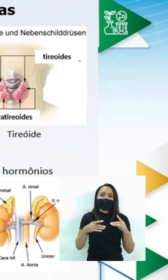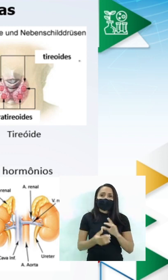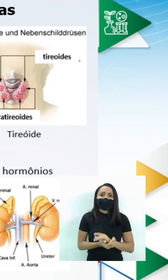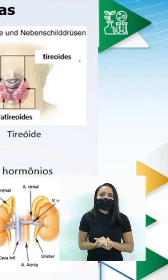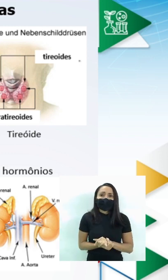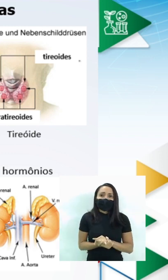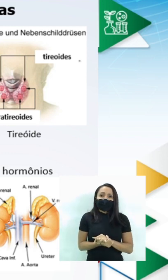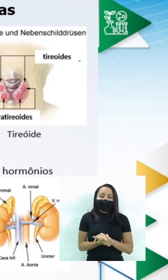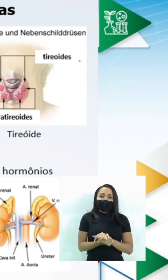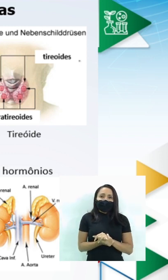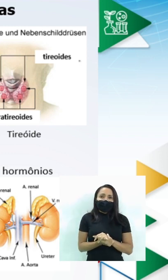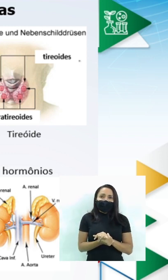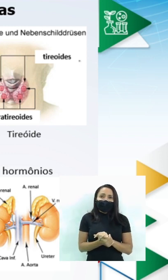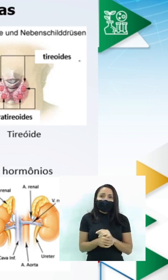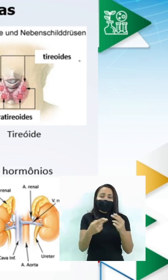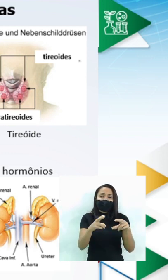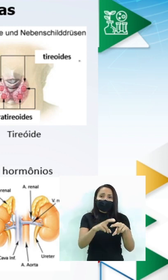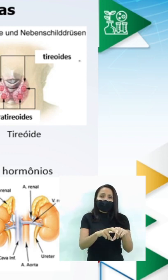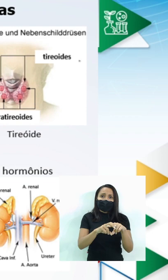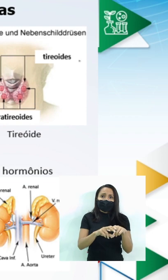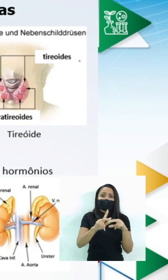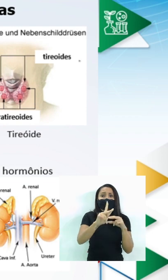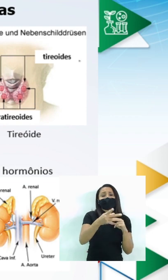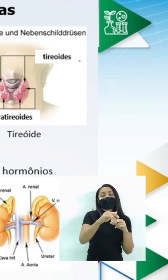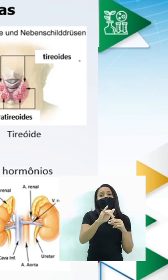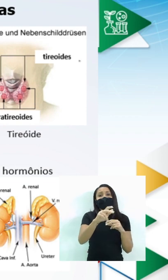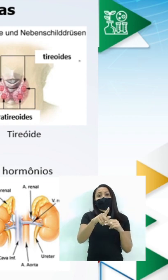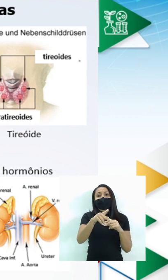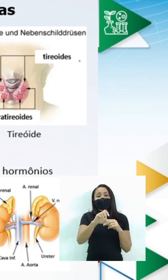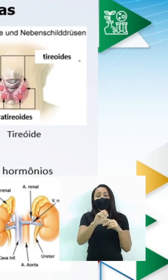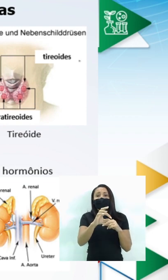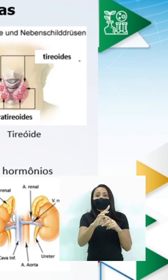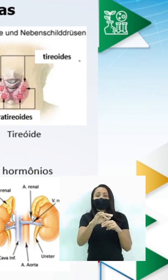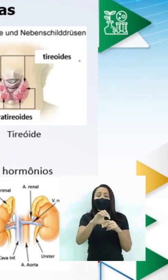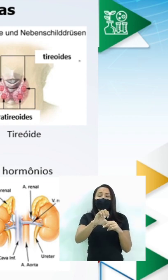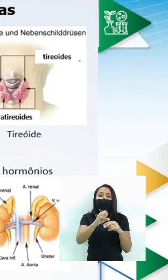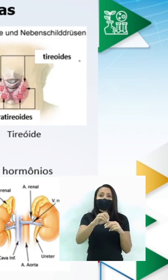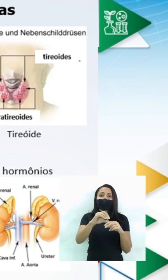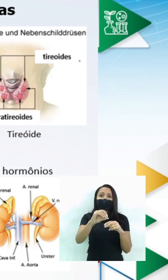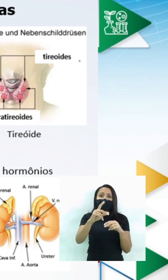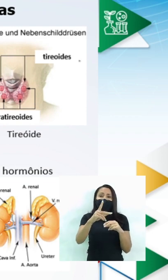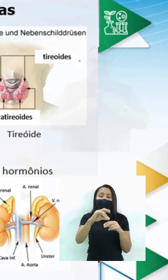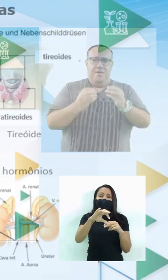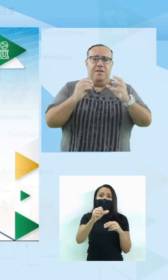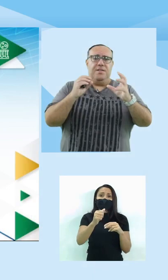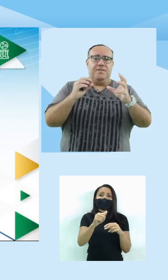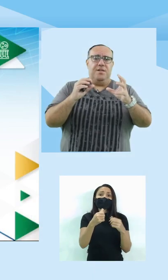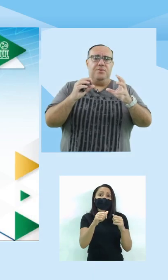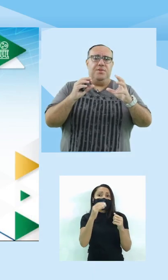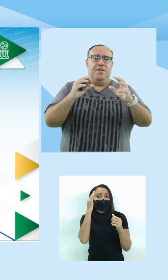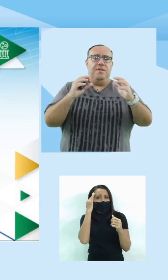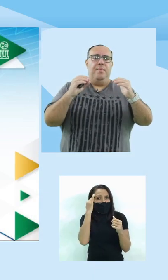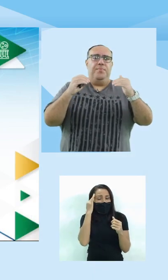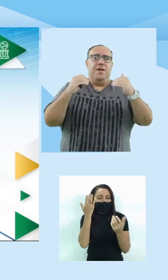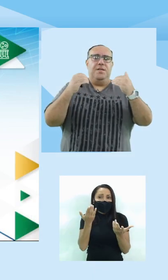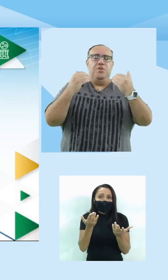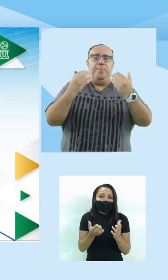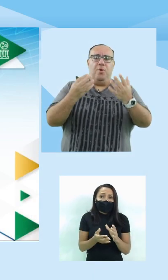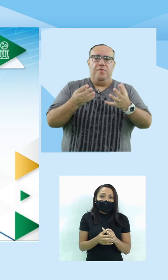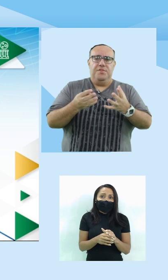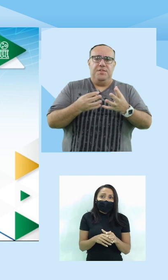hipertireoidismo e excesso pode causar o hipertireoidismo, tá certo? Então, se vocês basta entender, tá certo, que